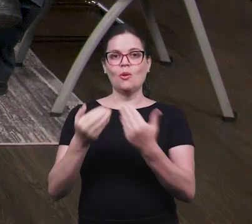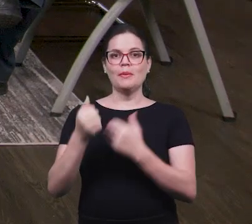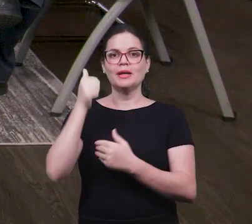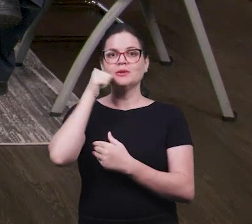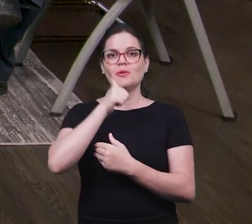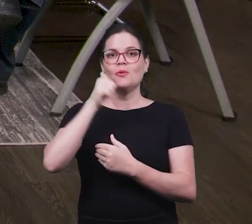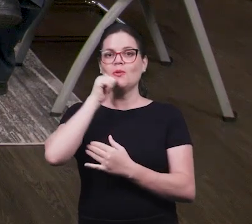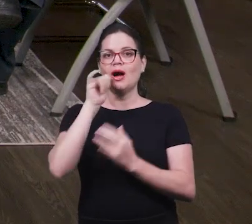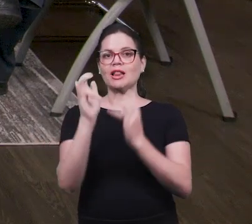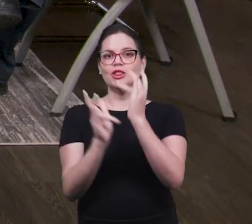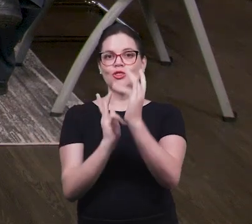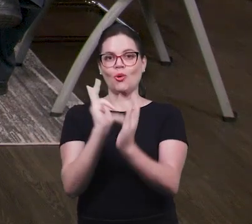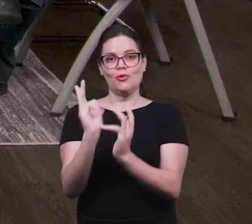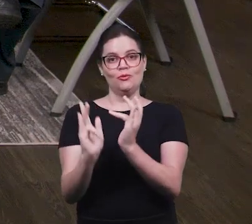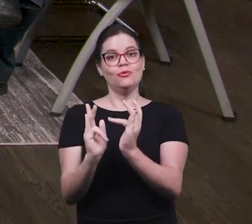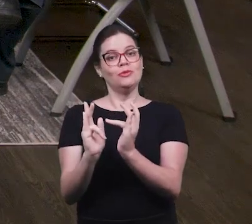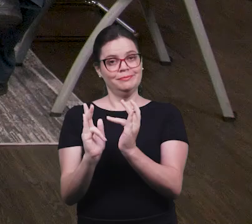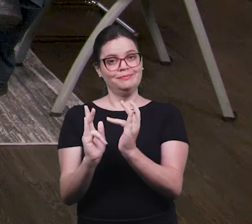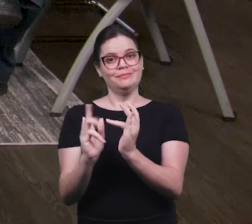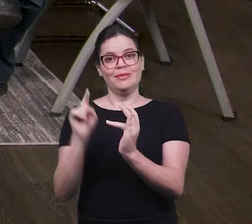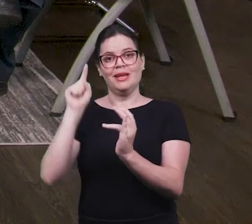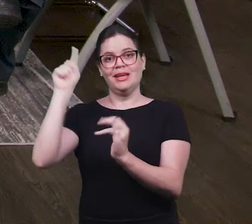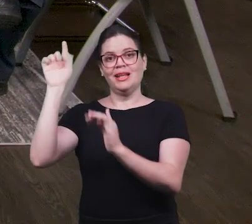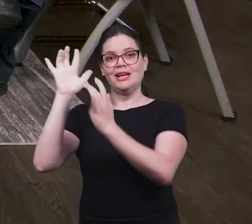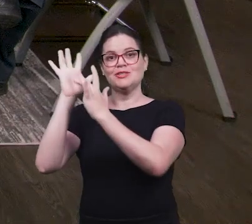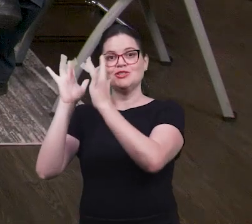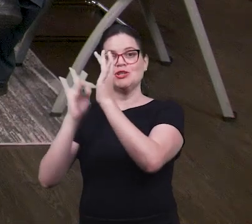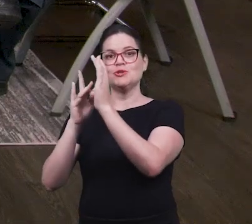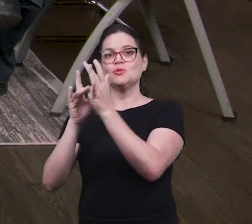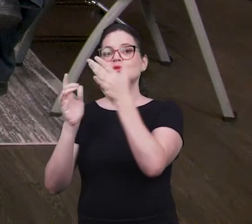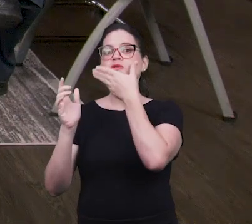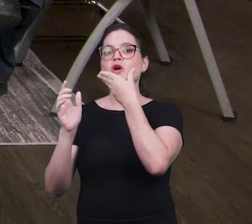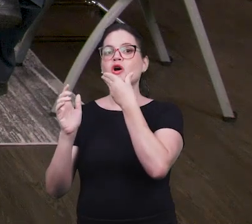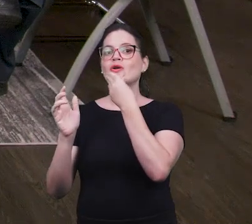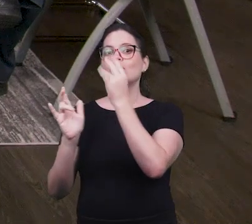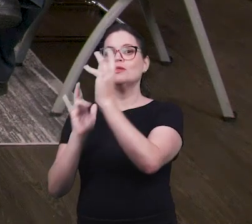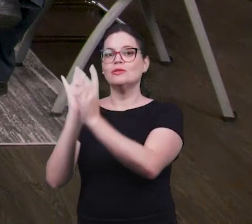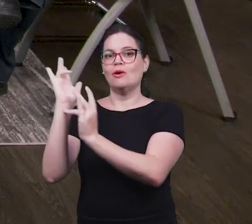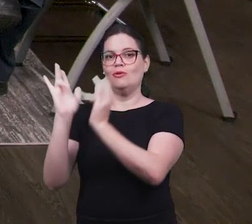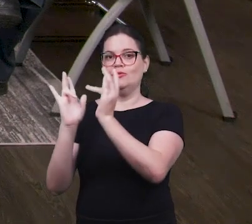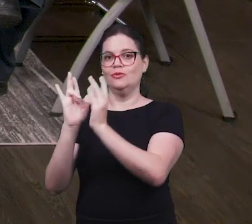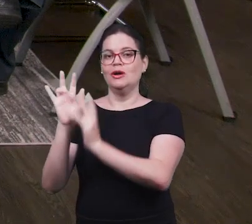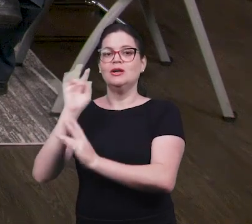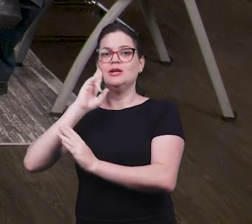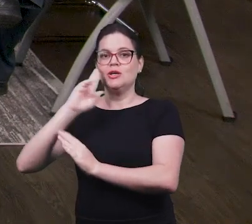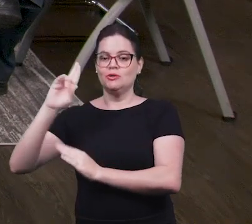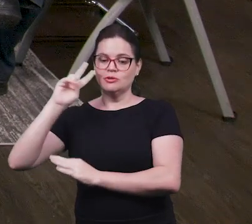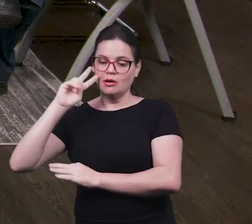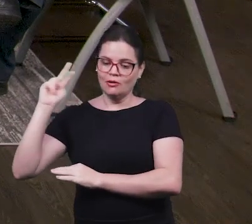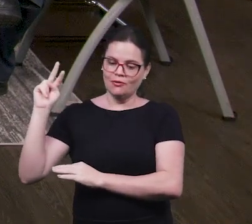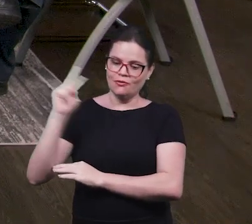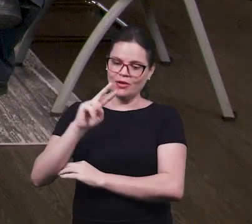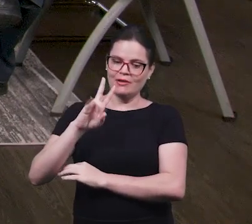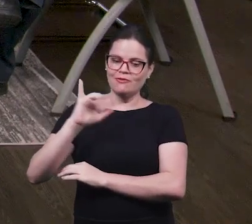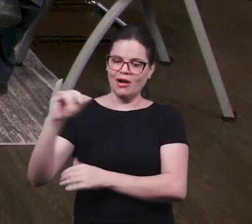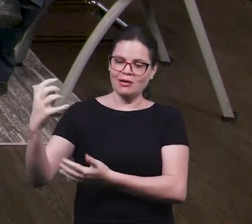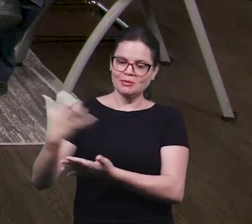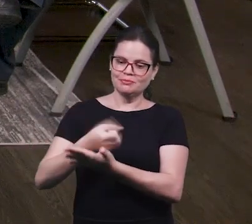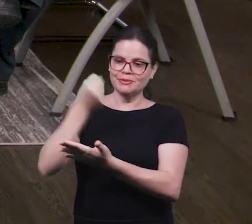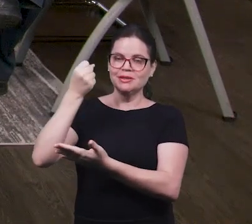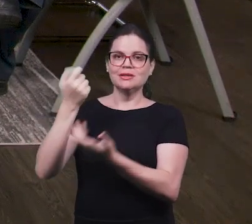Jesus, que foi escolhida para ser a sua esposa na eternidade. Então,